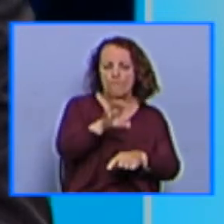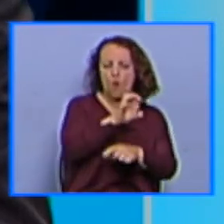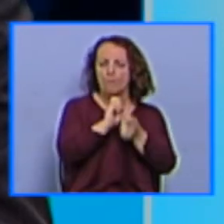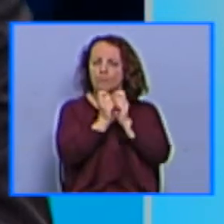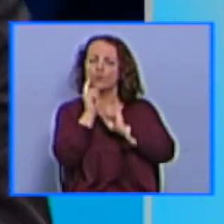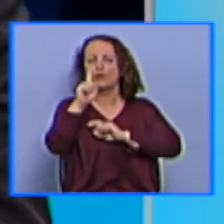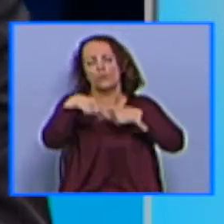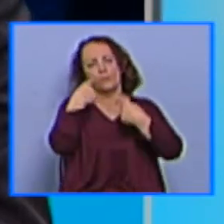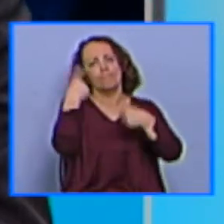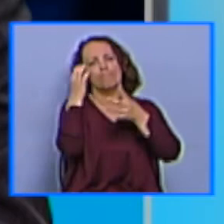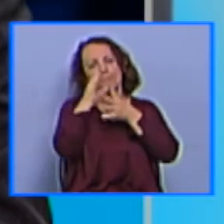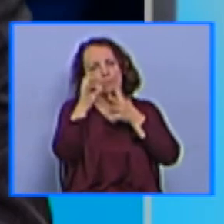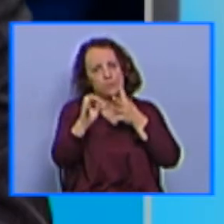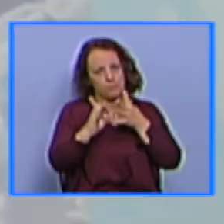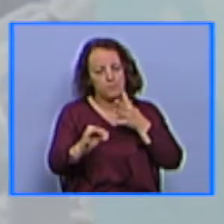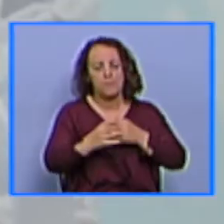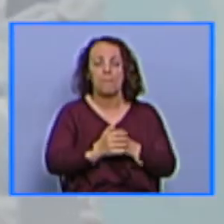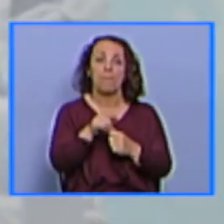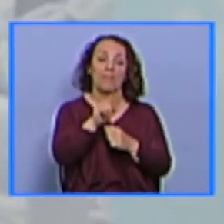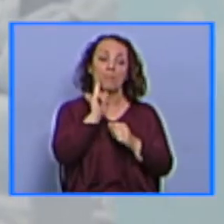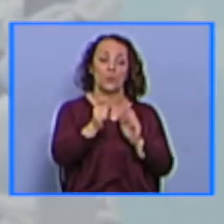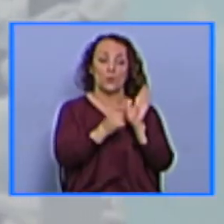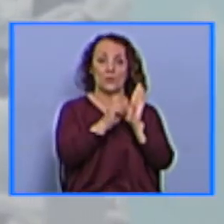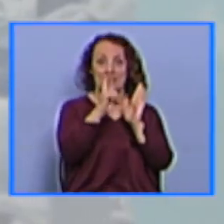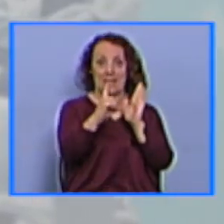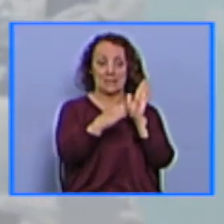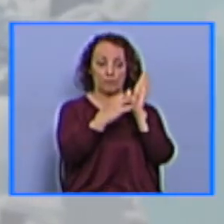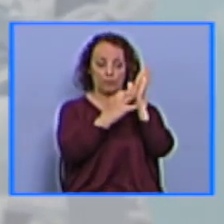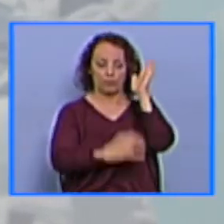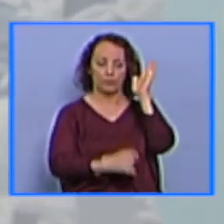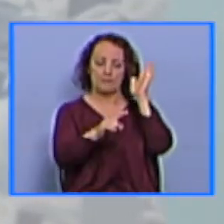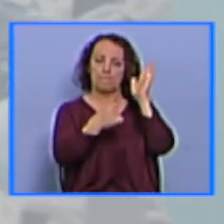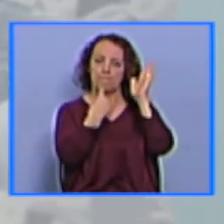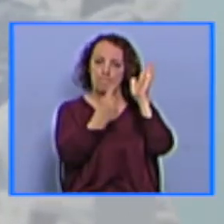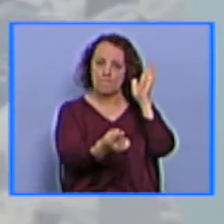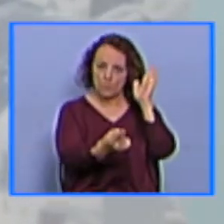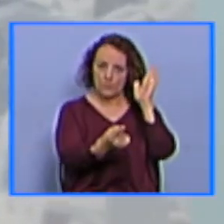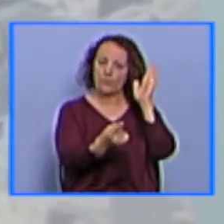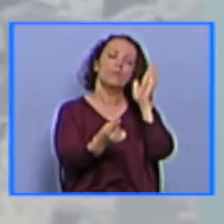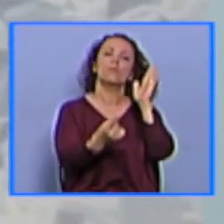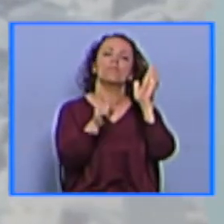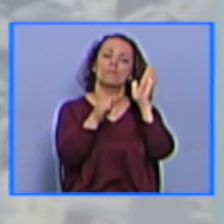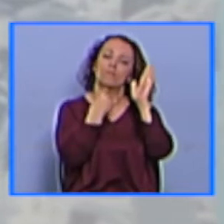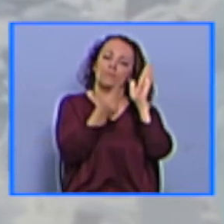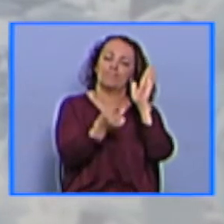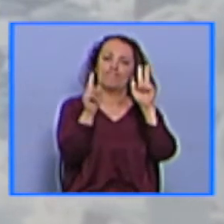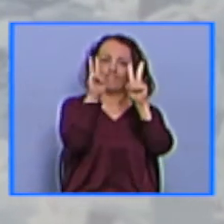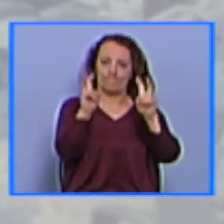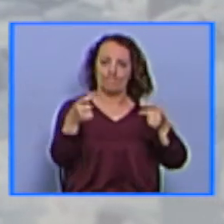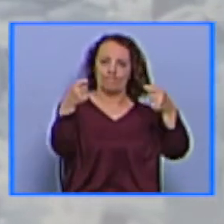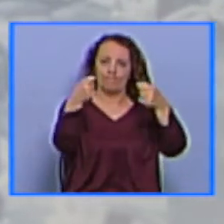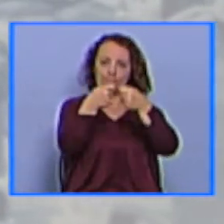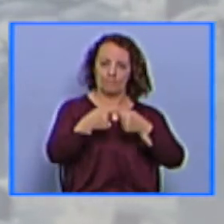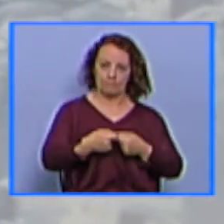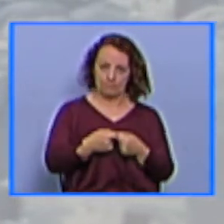precisa, como disse. São os pontos, enfim, a partir do ponto 6, onde se referem essas indicações,